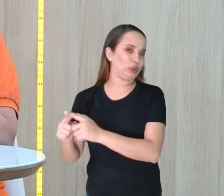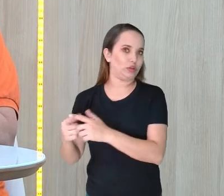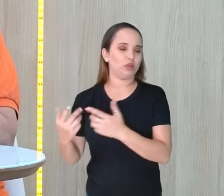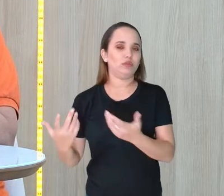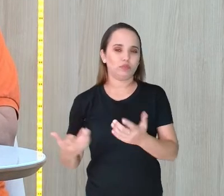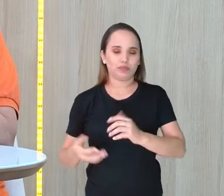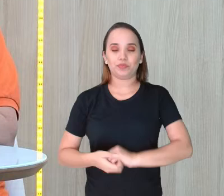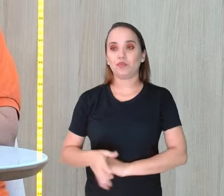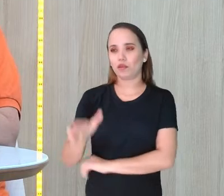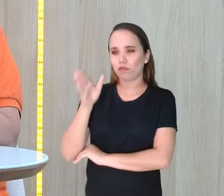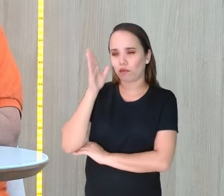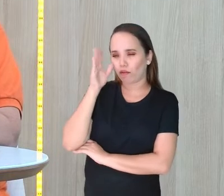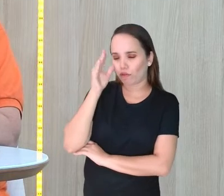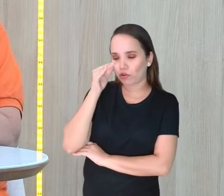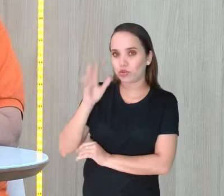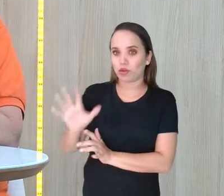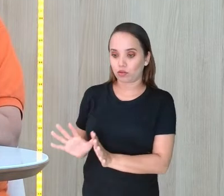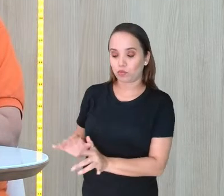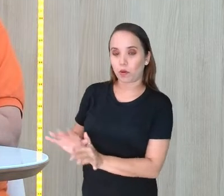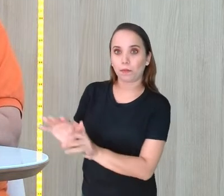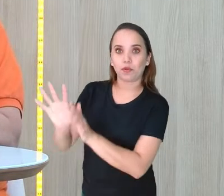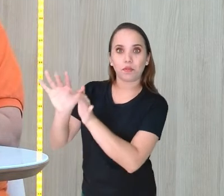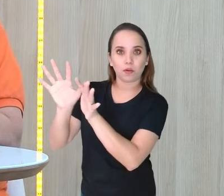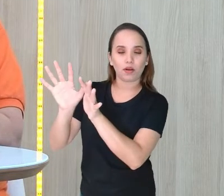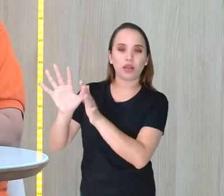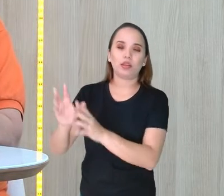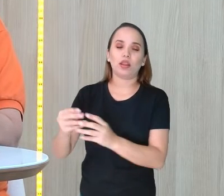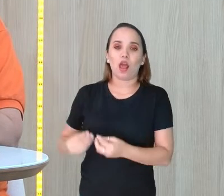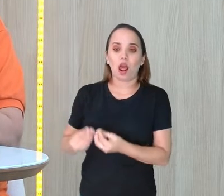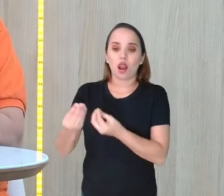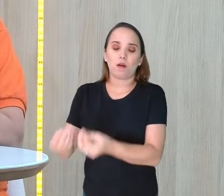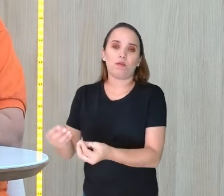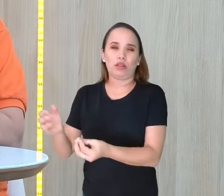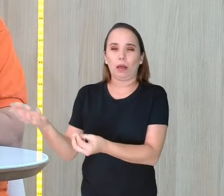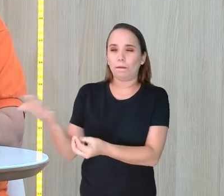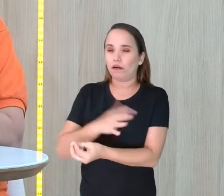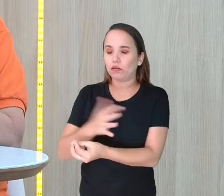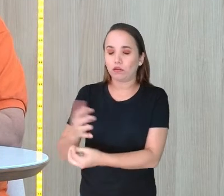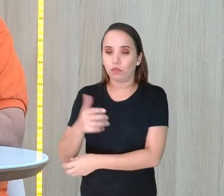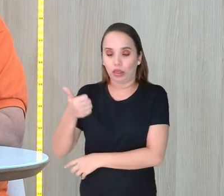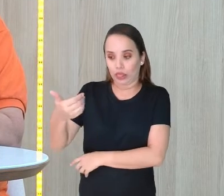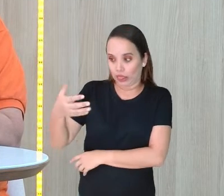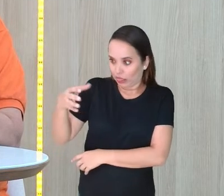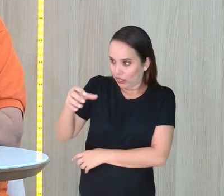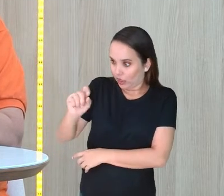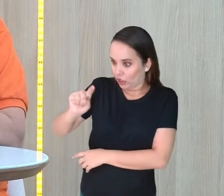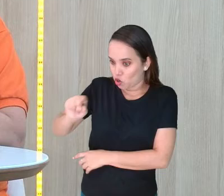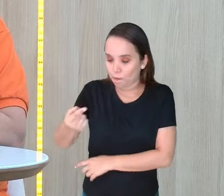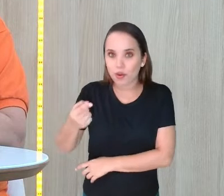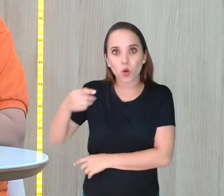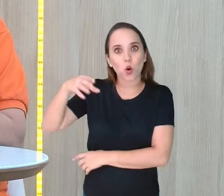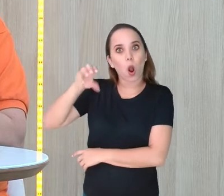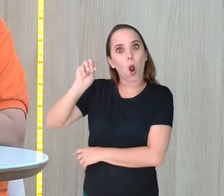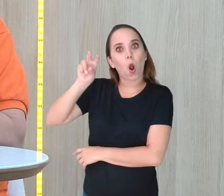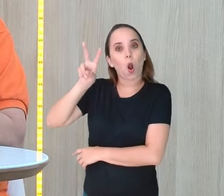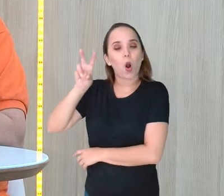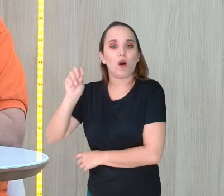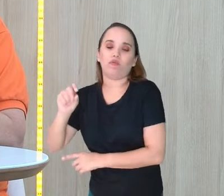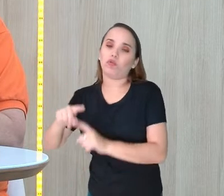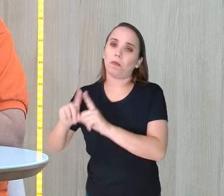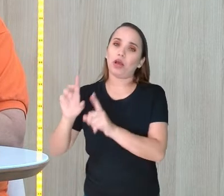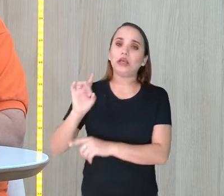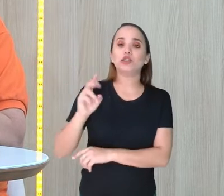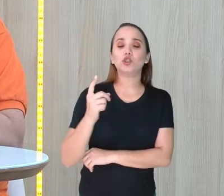curiosidade, né, uma borboleta ela põe aproximadamente 10.000 ovos e apenas 2% que chega à